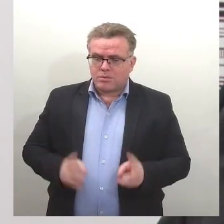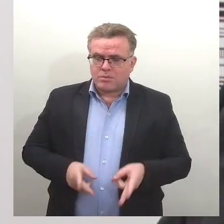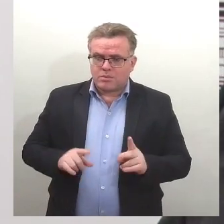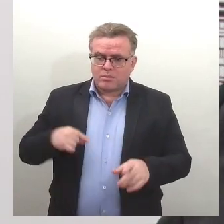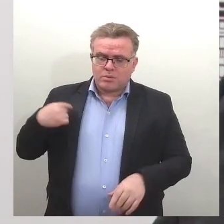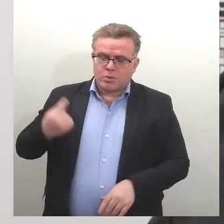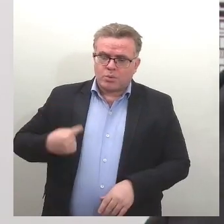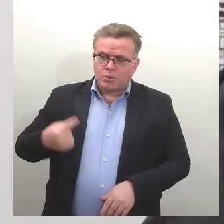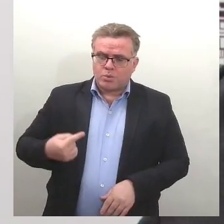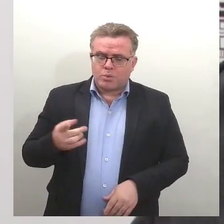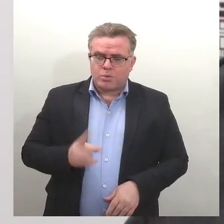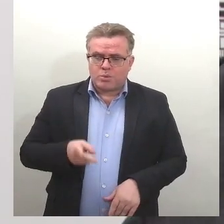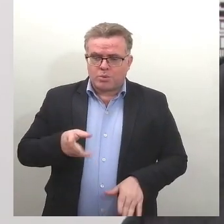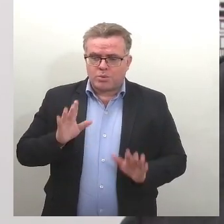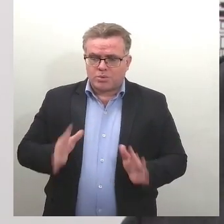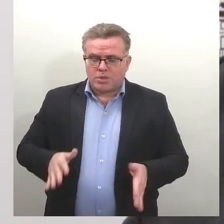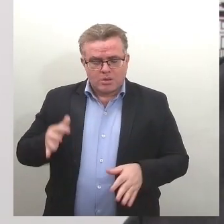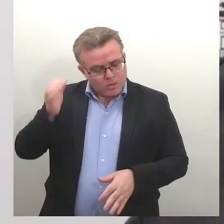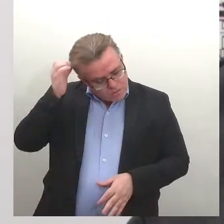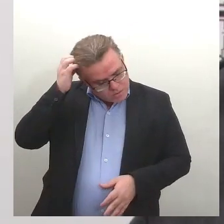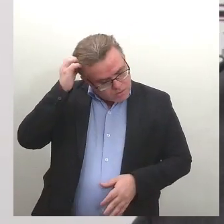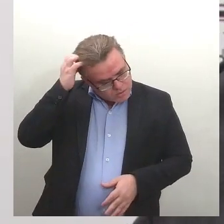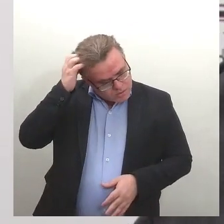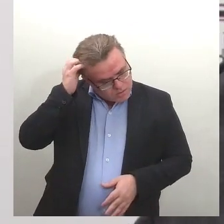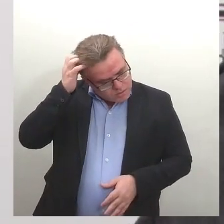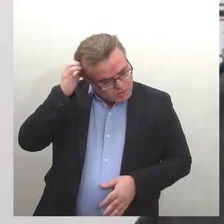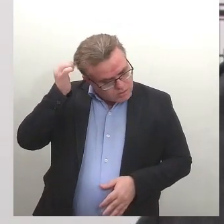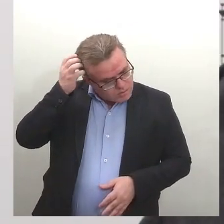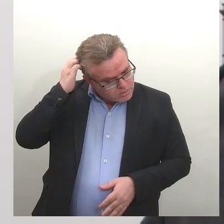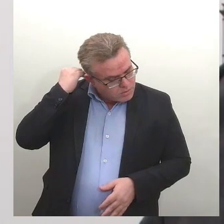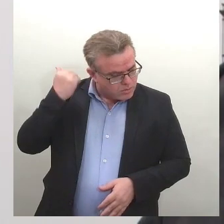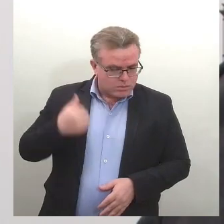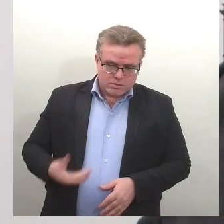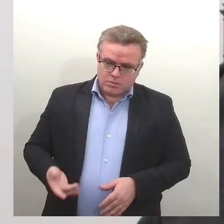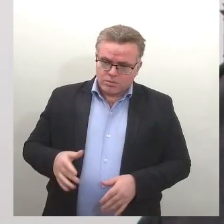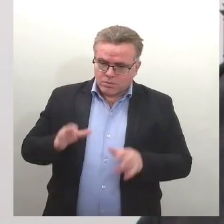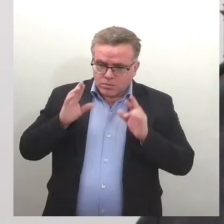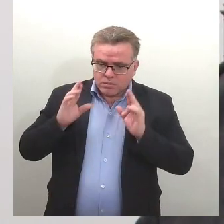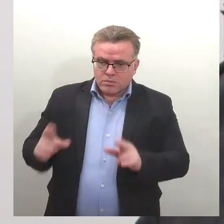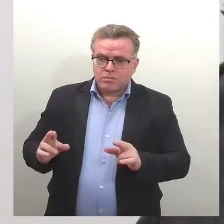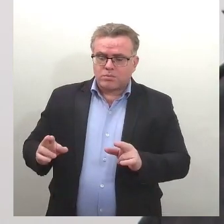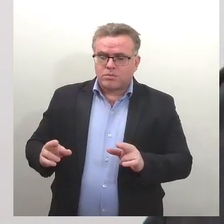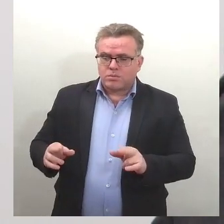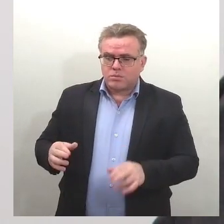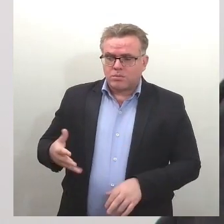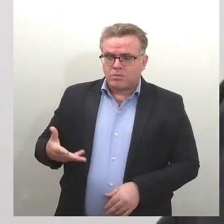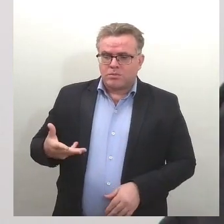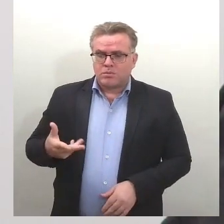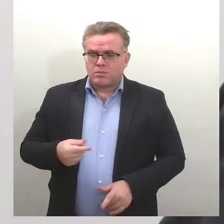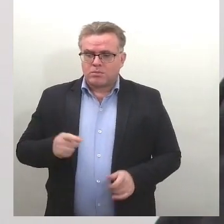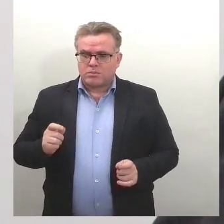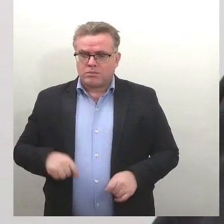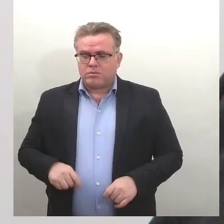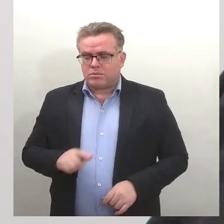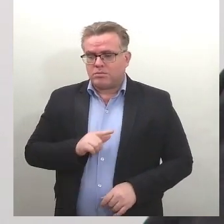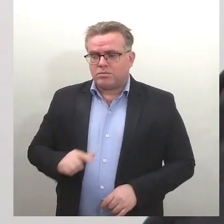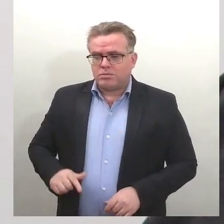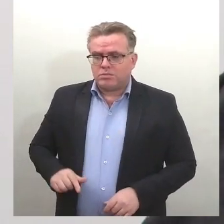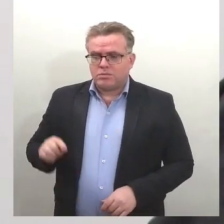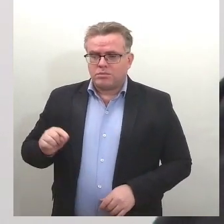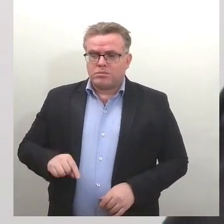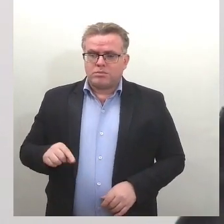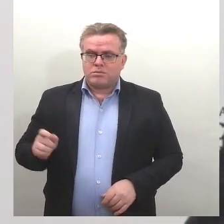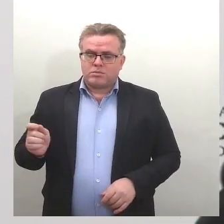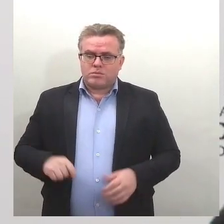vamos continuar tratando sempre, respeitando, claro, que o governo do Estado começou, tem praticamente